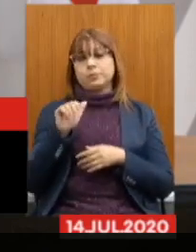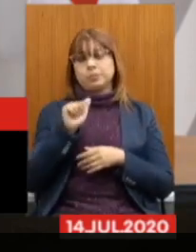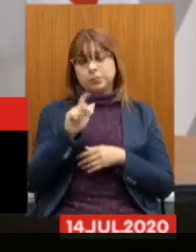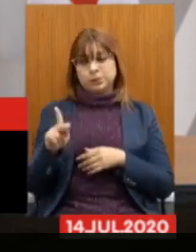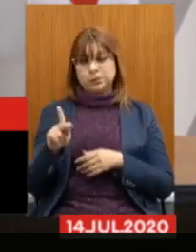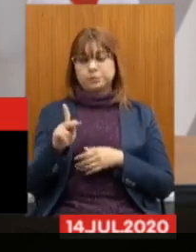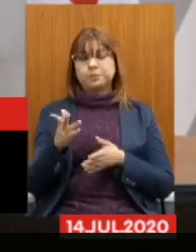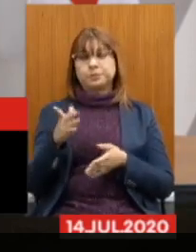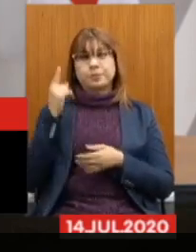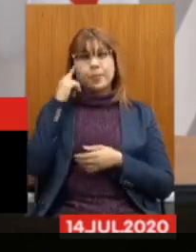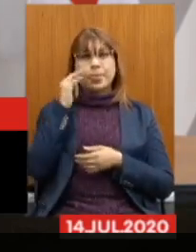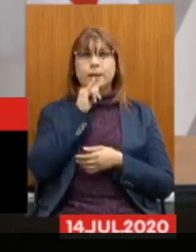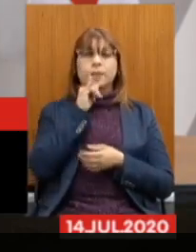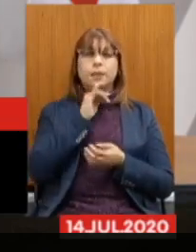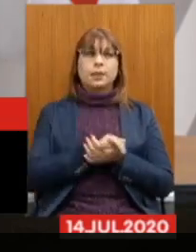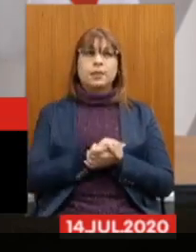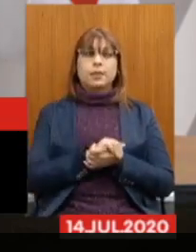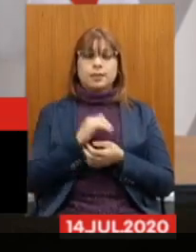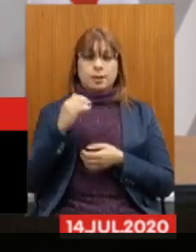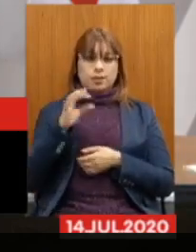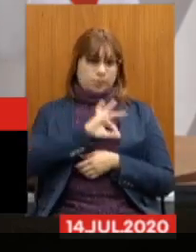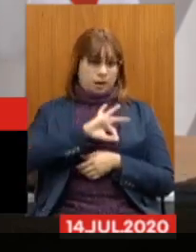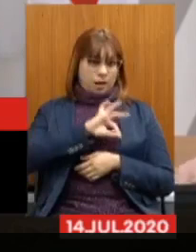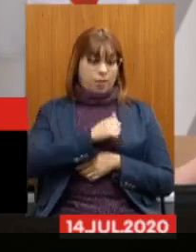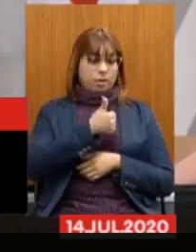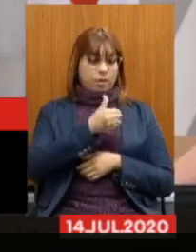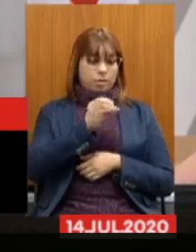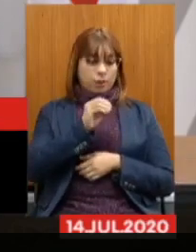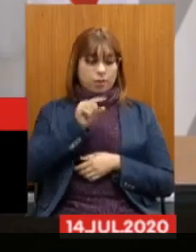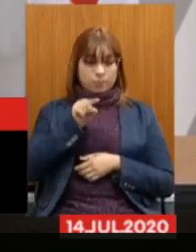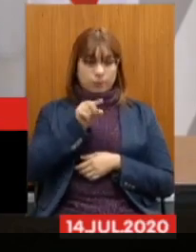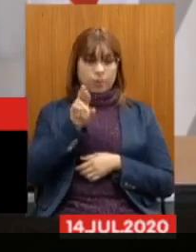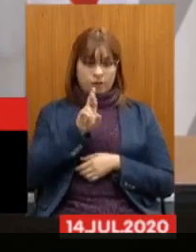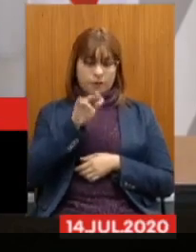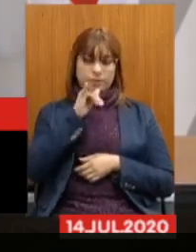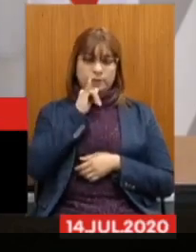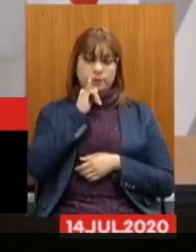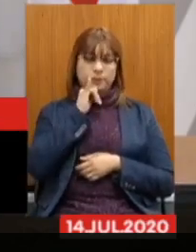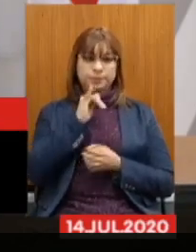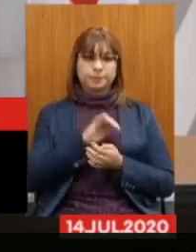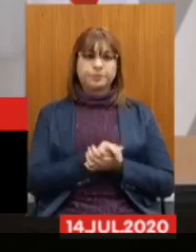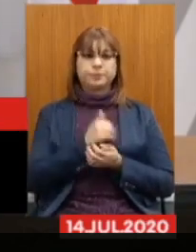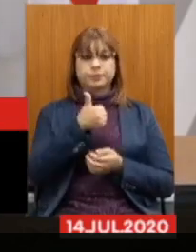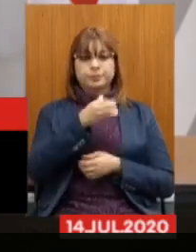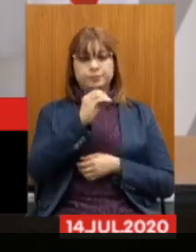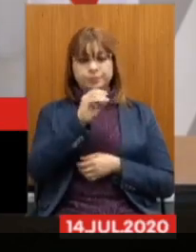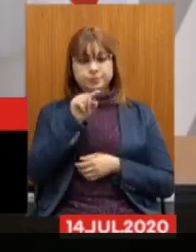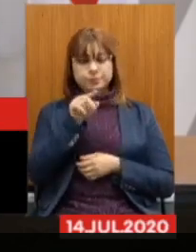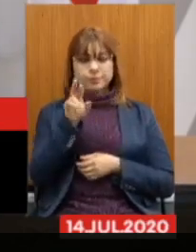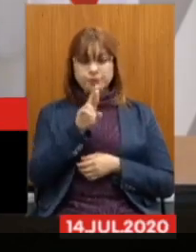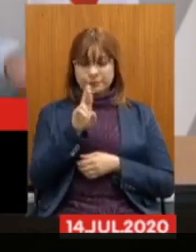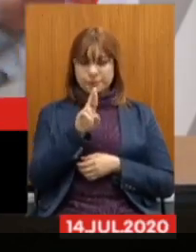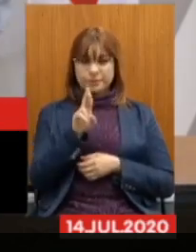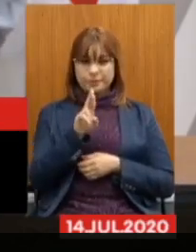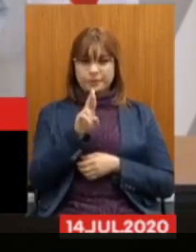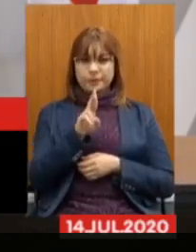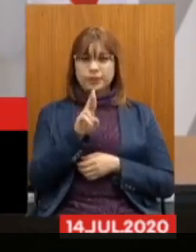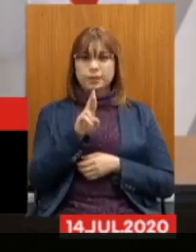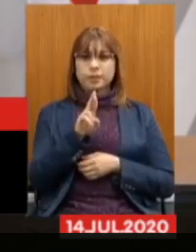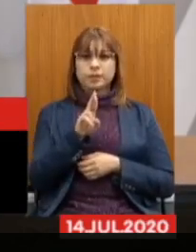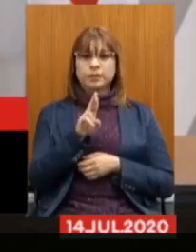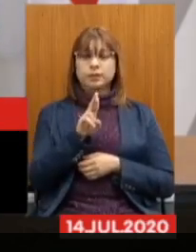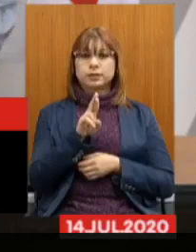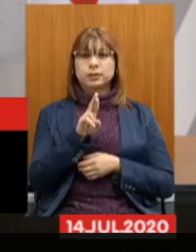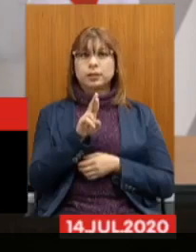uma pessoa que ganha 10 mil reais, a pessoa que ganha 10 mil reais, ela